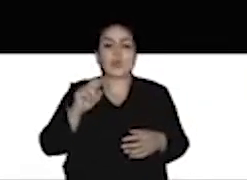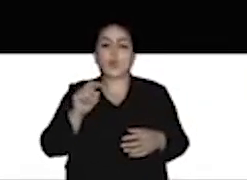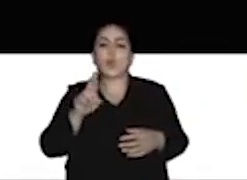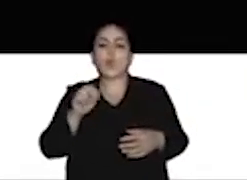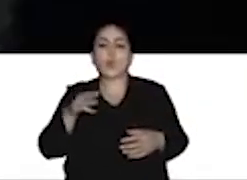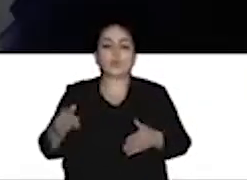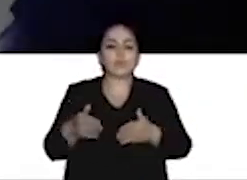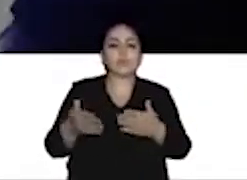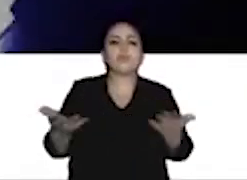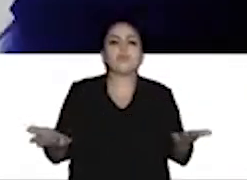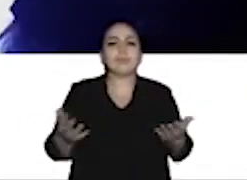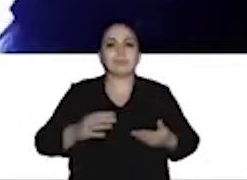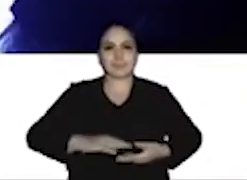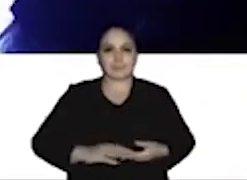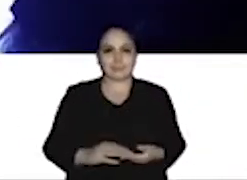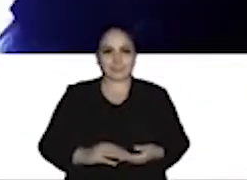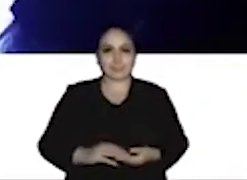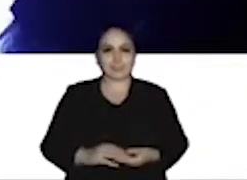Rumos.